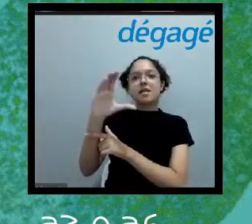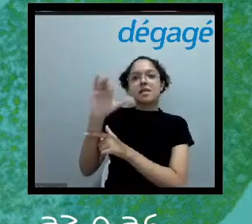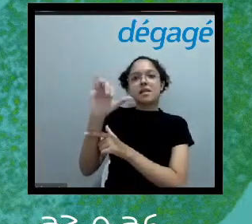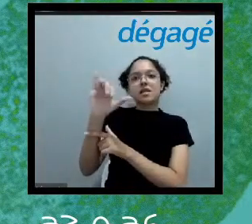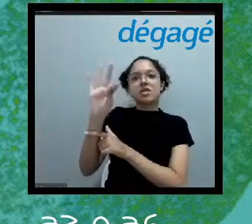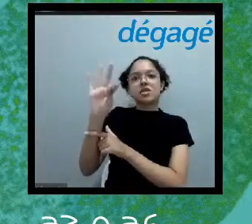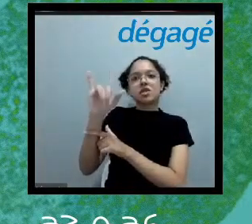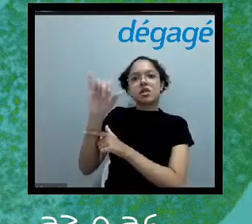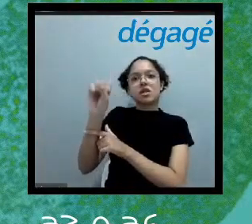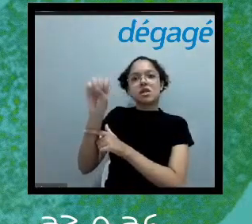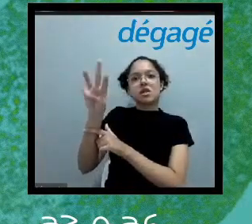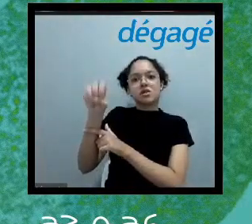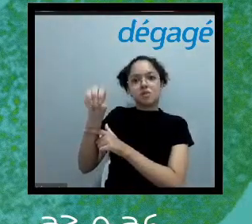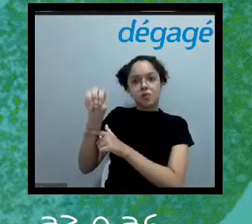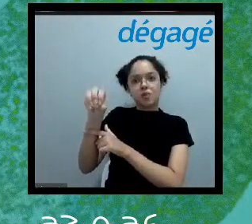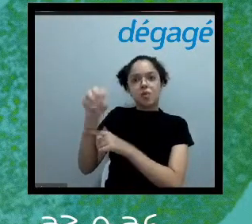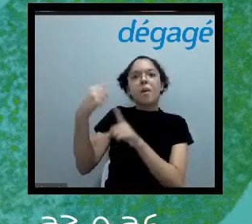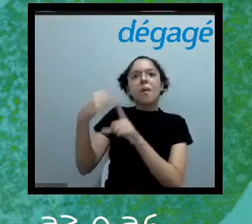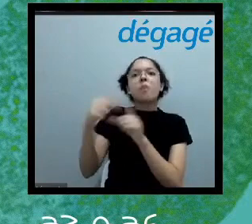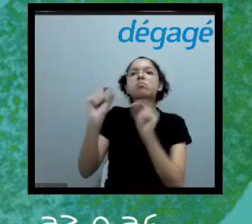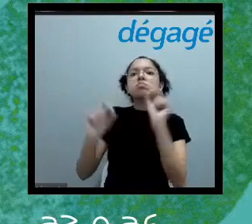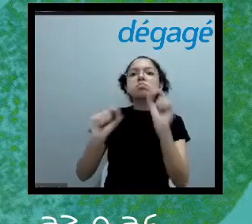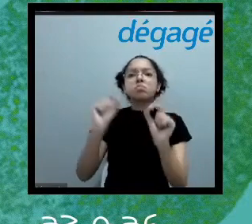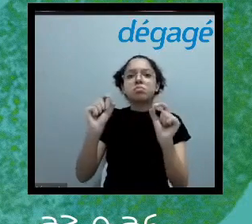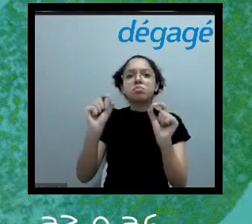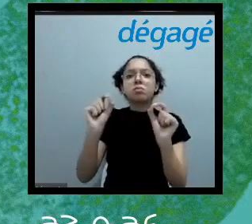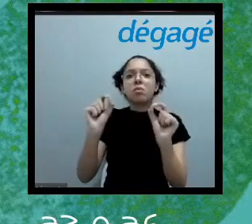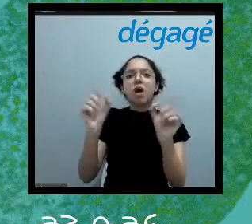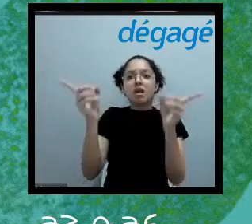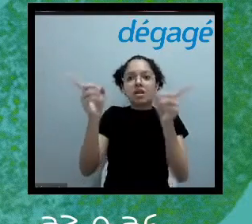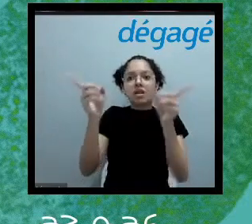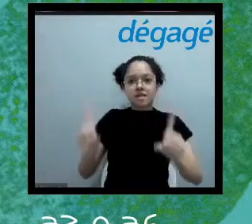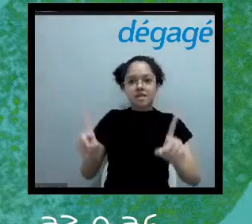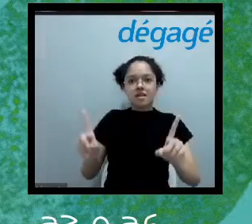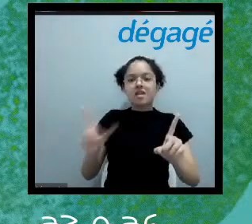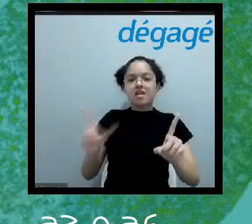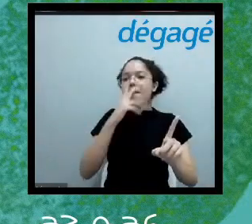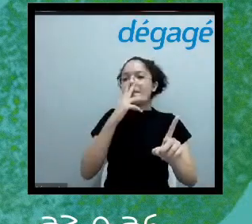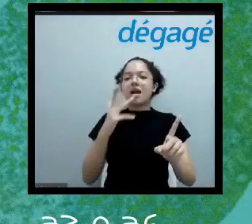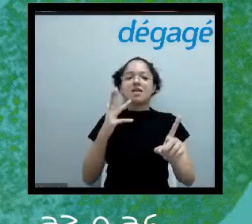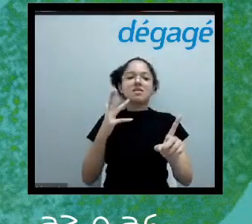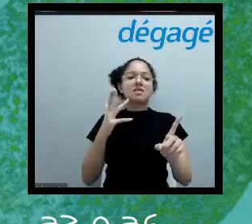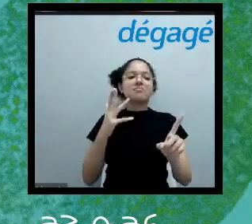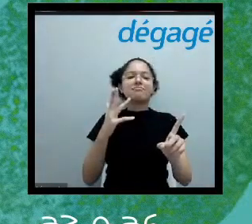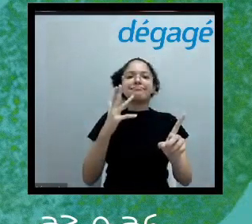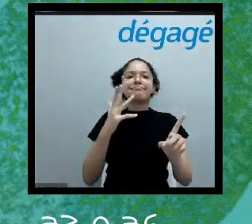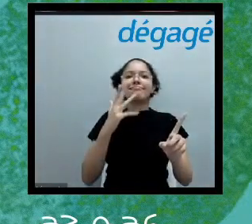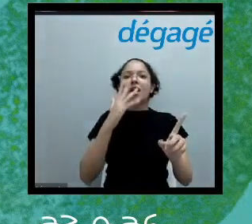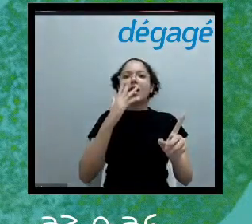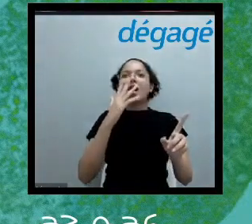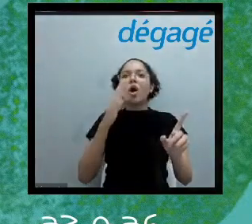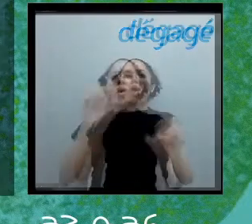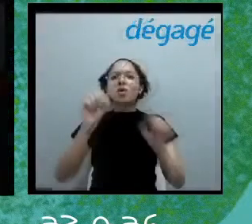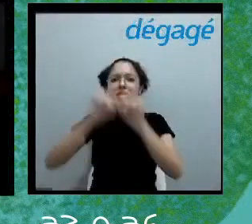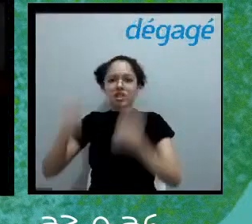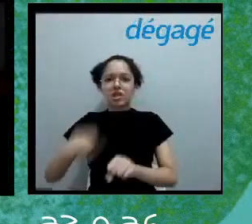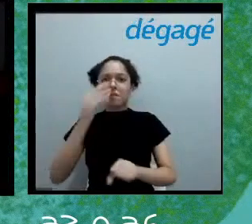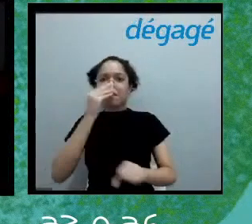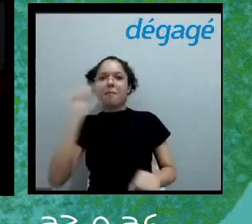da deficiência vista fora da possibilidade de produção para o mercado capital e de como a escola ainda está a serviço dessa ordem,